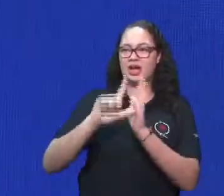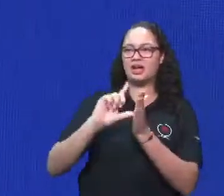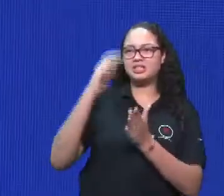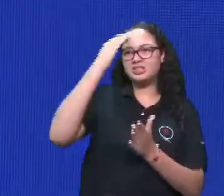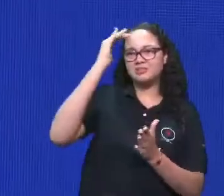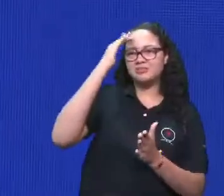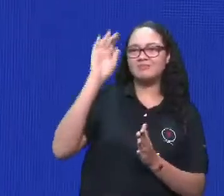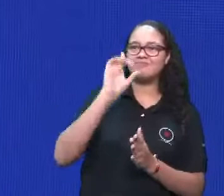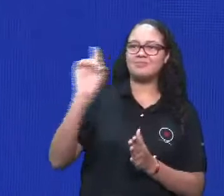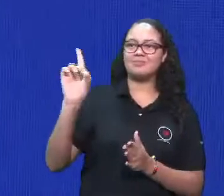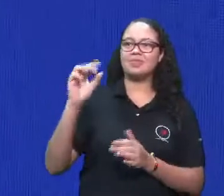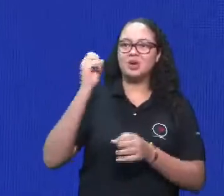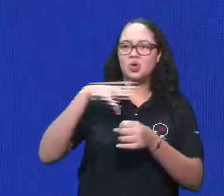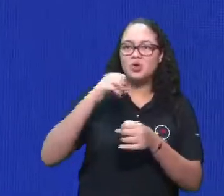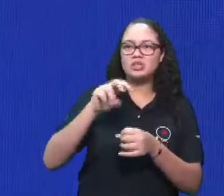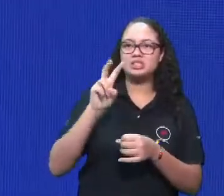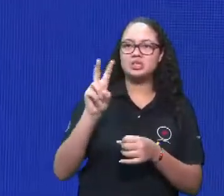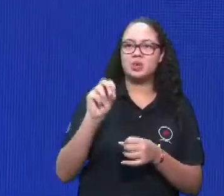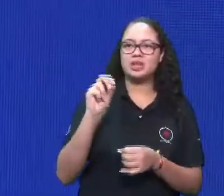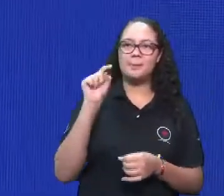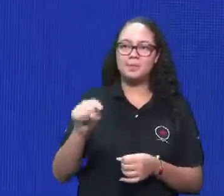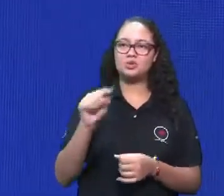aqui 50 mil de dízimo.